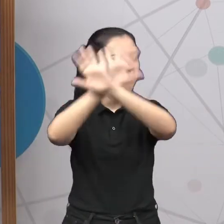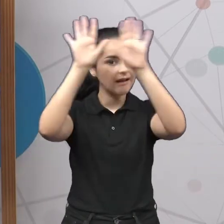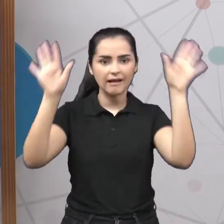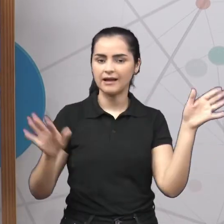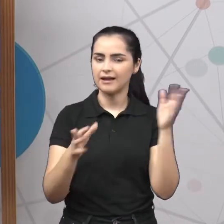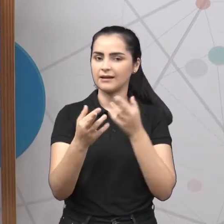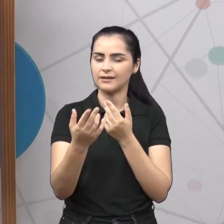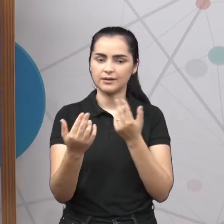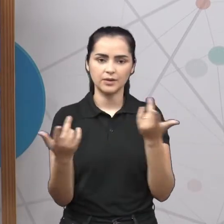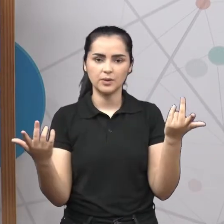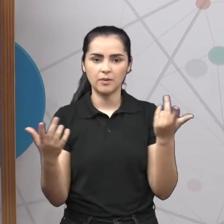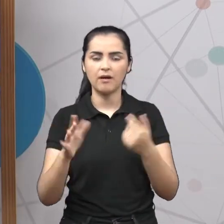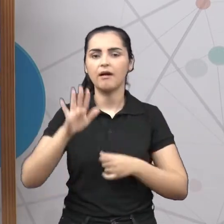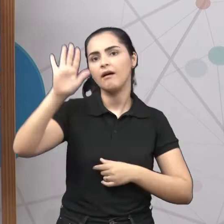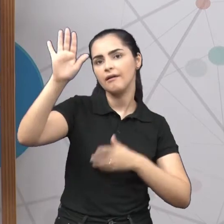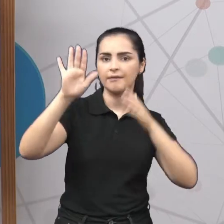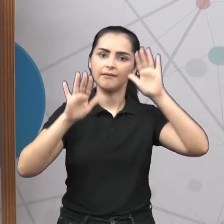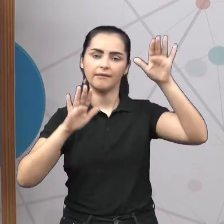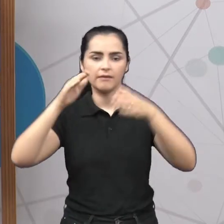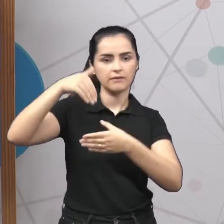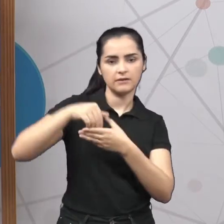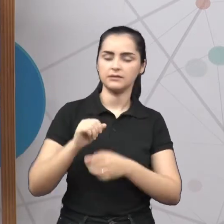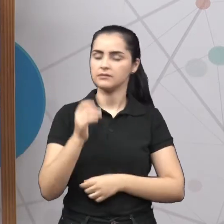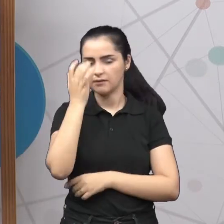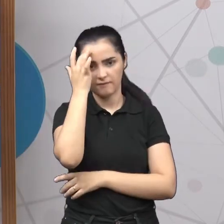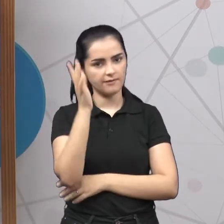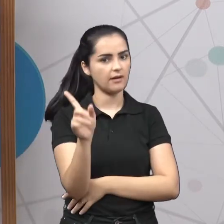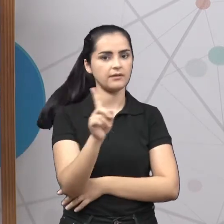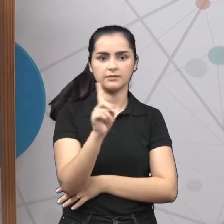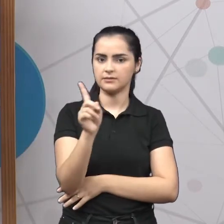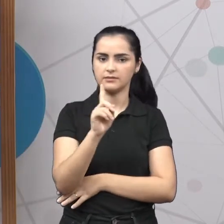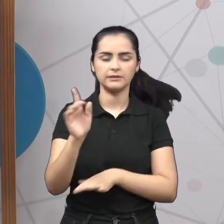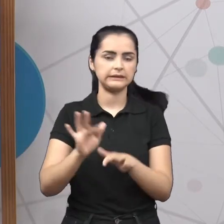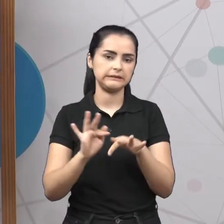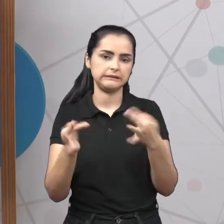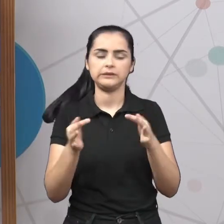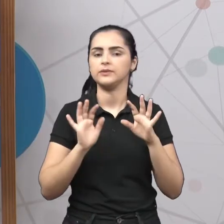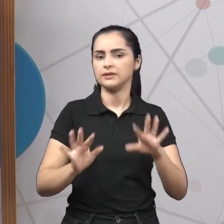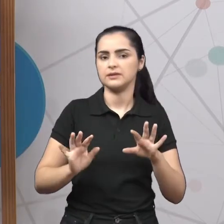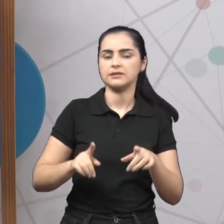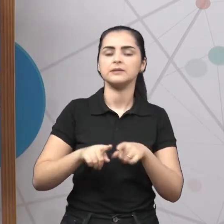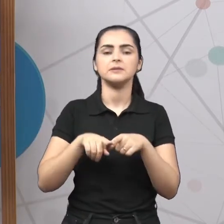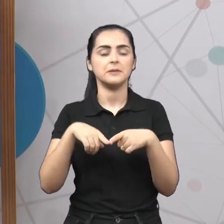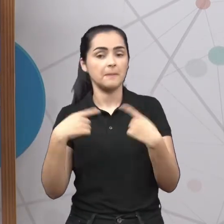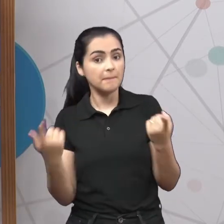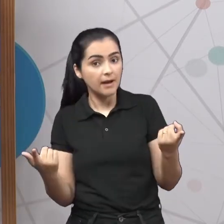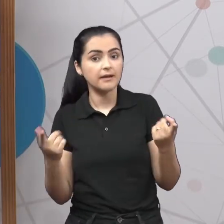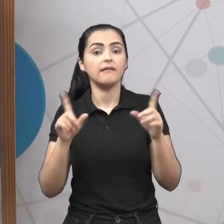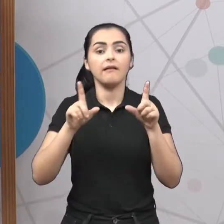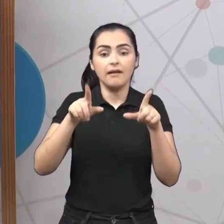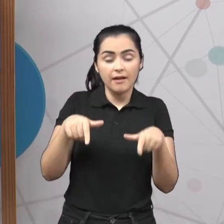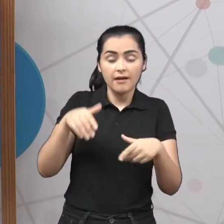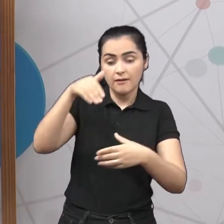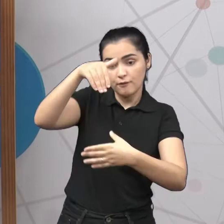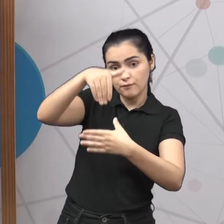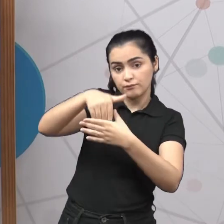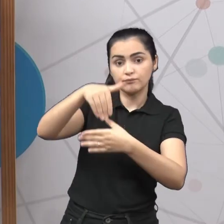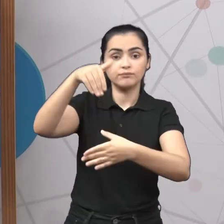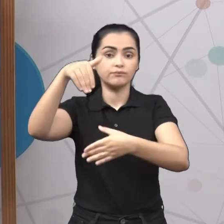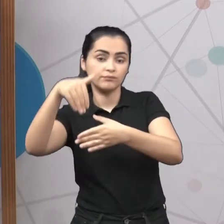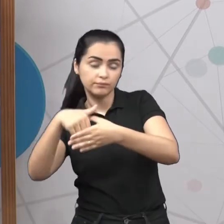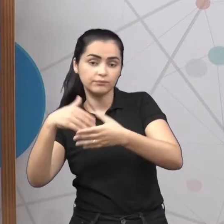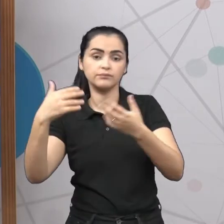que numa eleição, né, levanta a mão, não é assim tão fácil, né, não é assim tão simples, mas é um voto por voto.